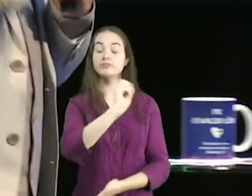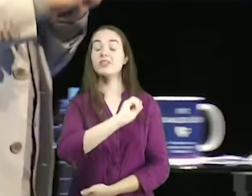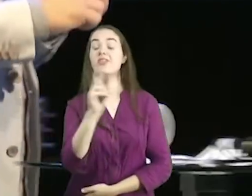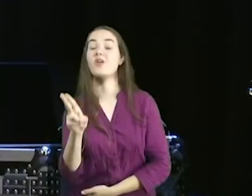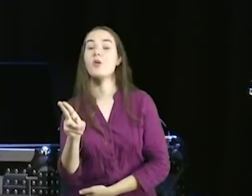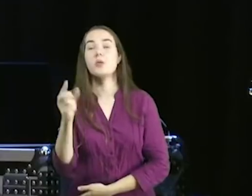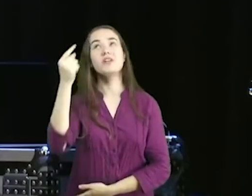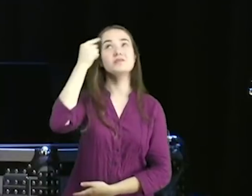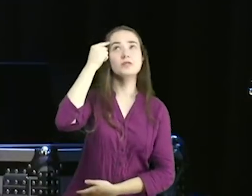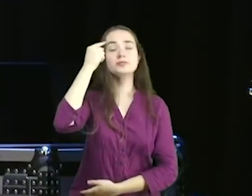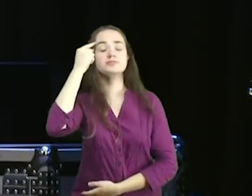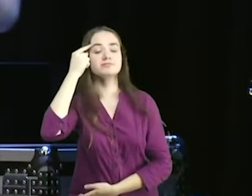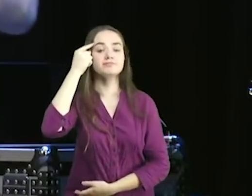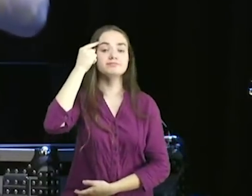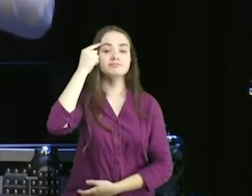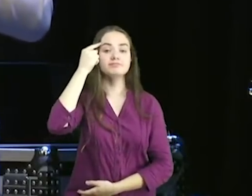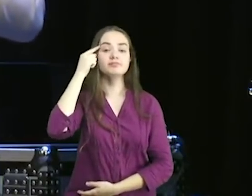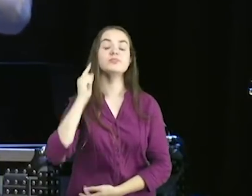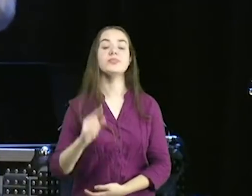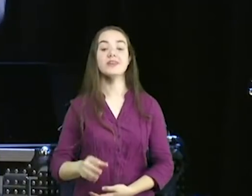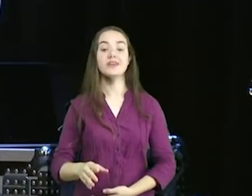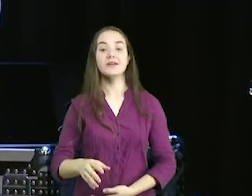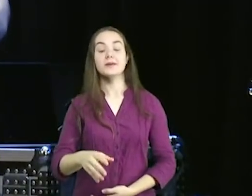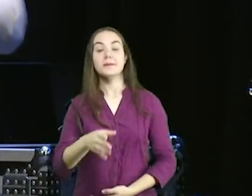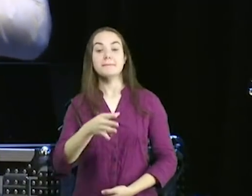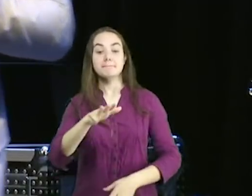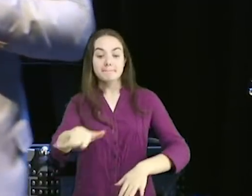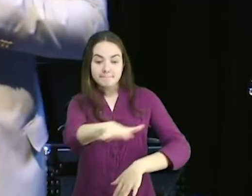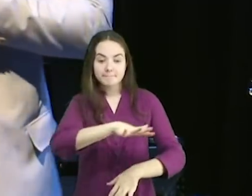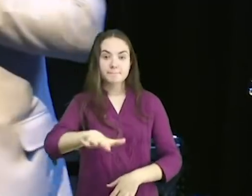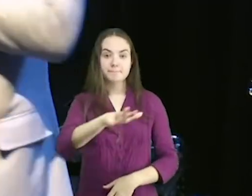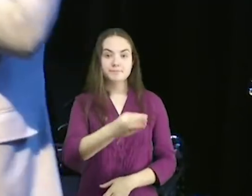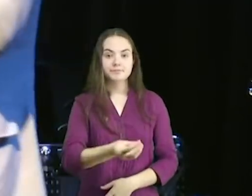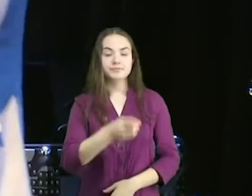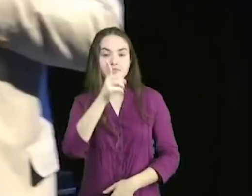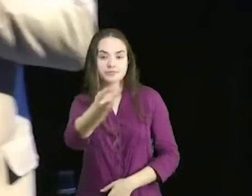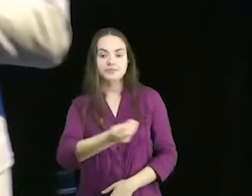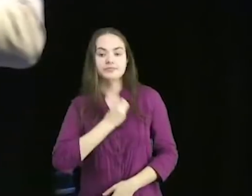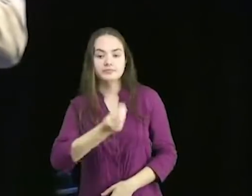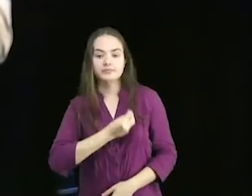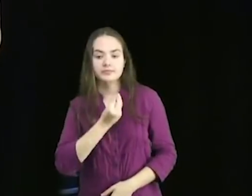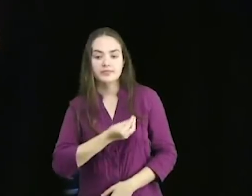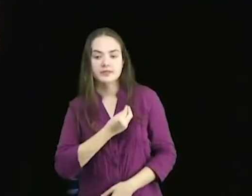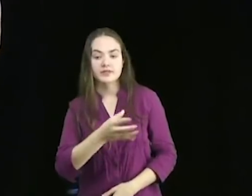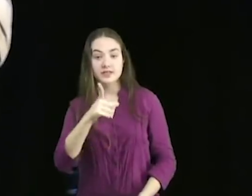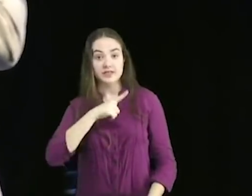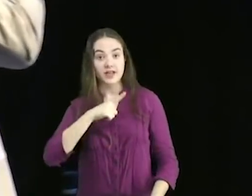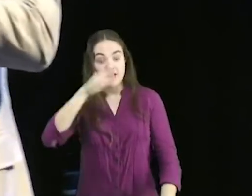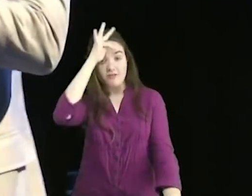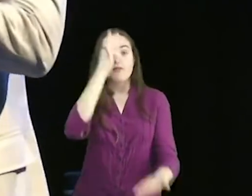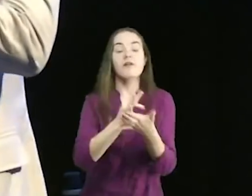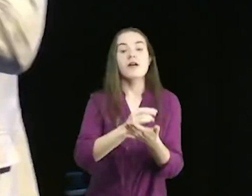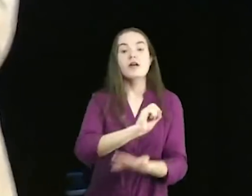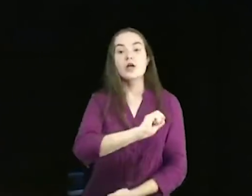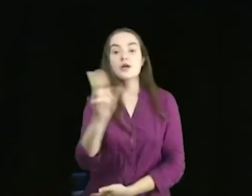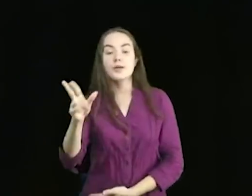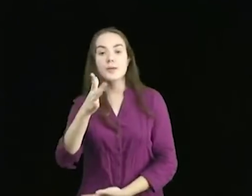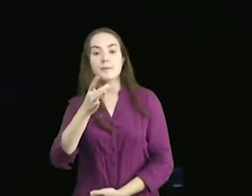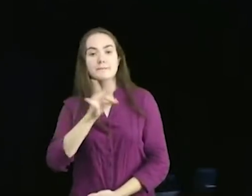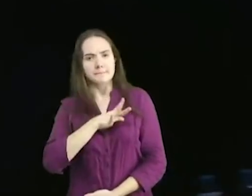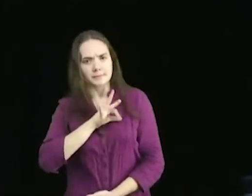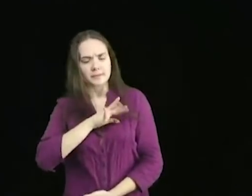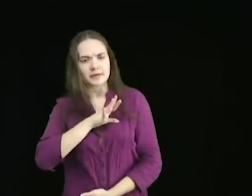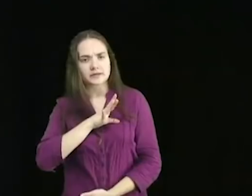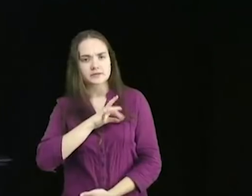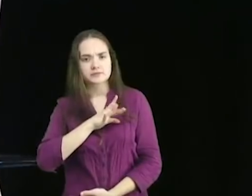ambiente de dúvida? O ambiente que você vive é um ambiente de fé ou um ambiente de medo? O ambiente que você vive